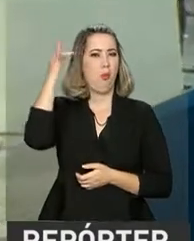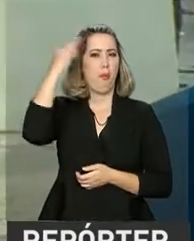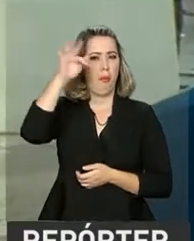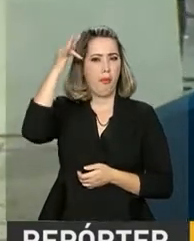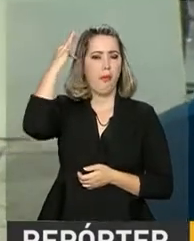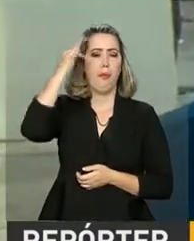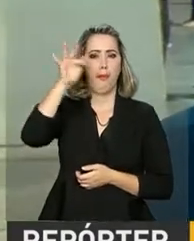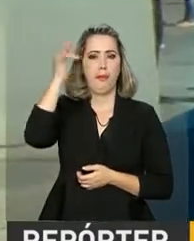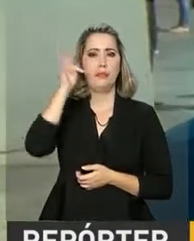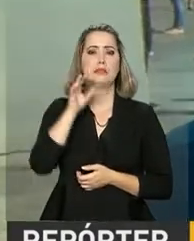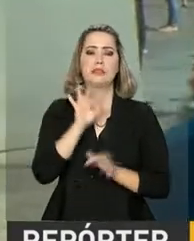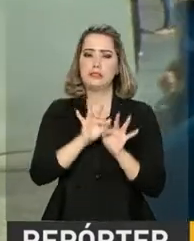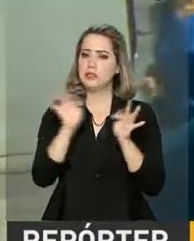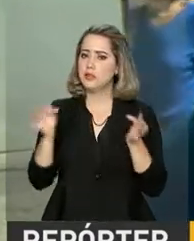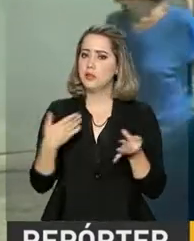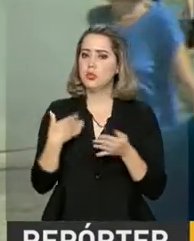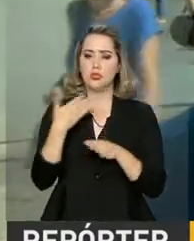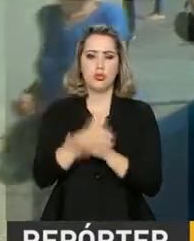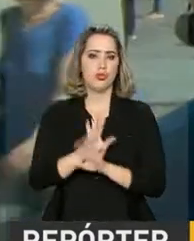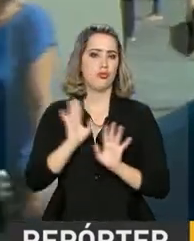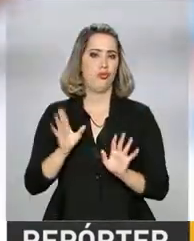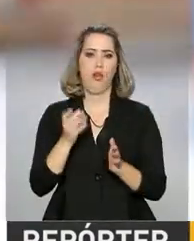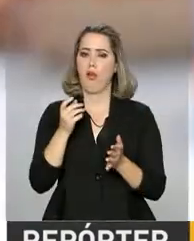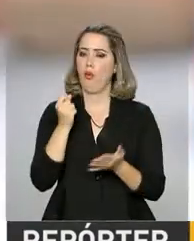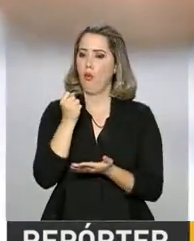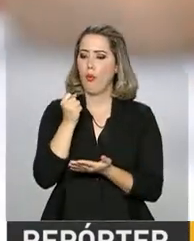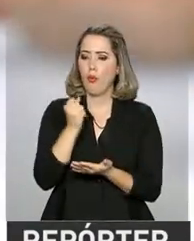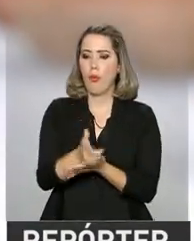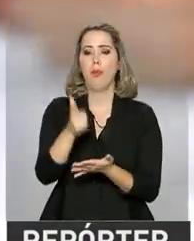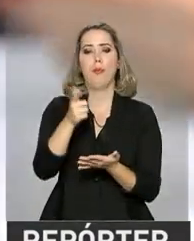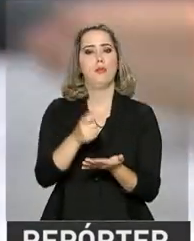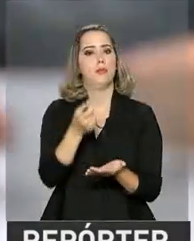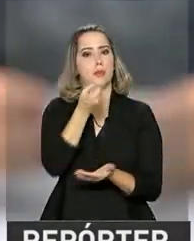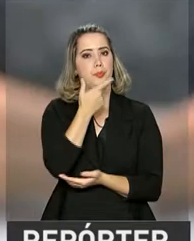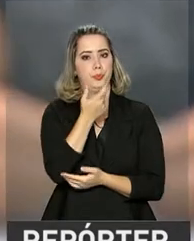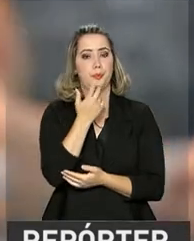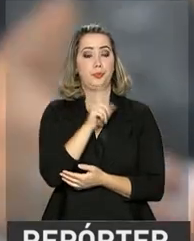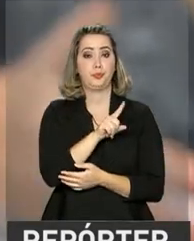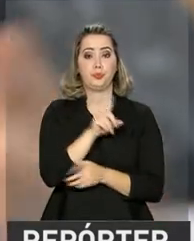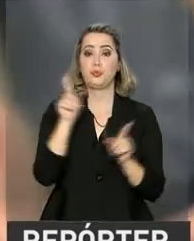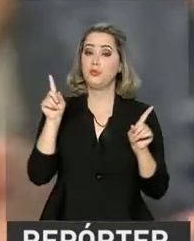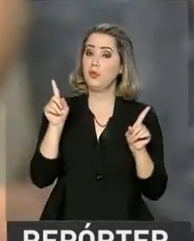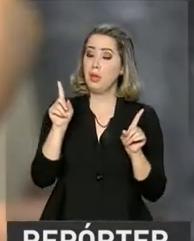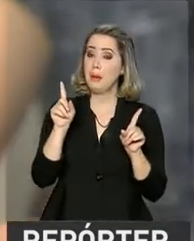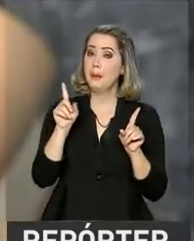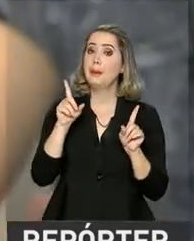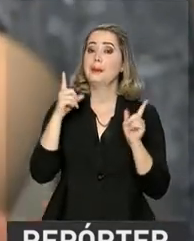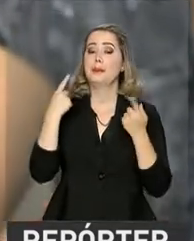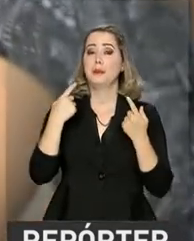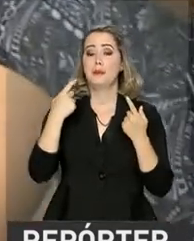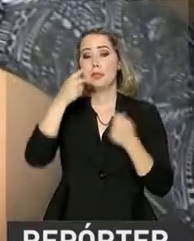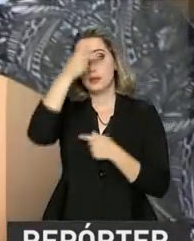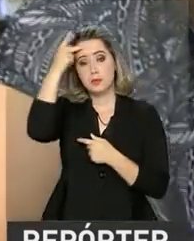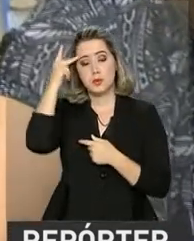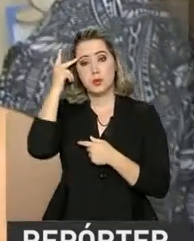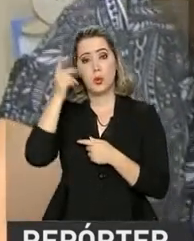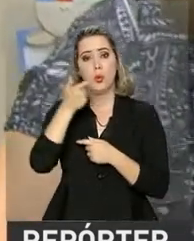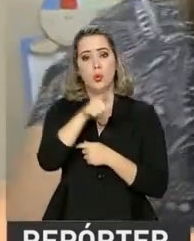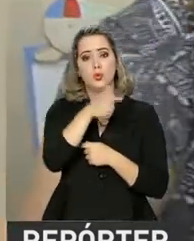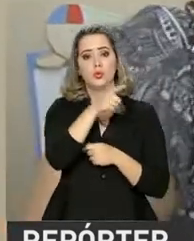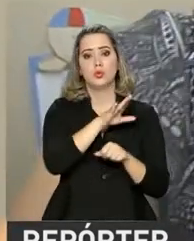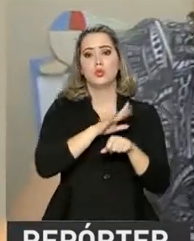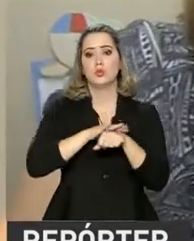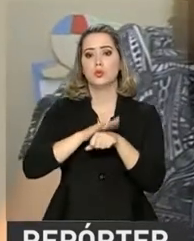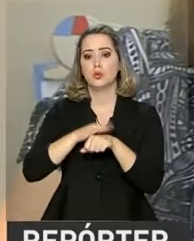que a gente vê que pode resolver o que vai direto na famosa mas não é só nos casos mais graves que o médico deve ser consultado de